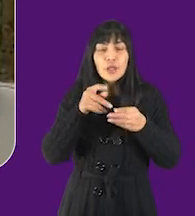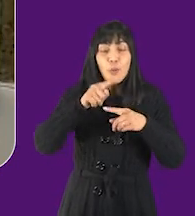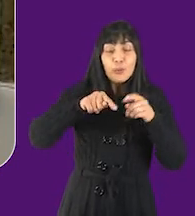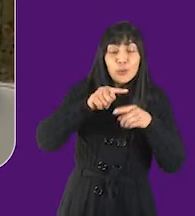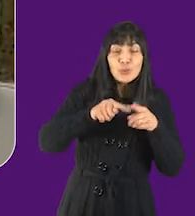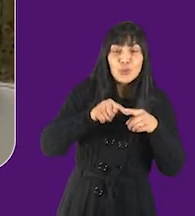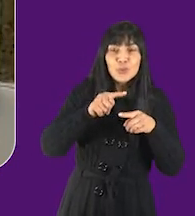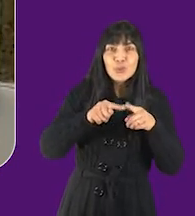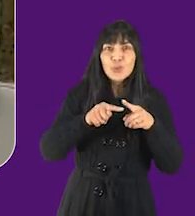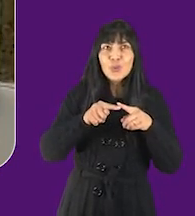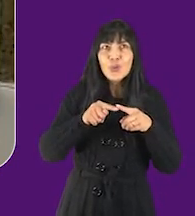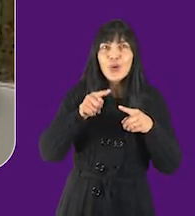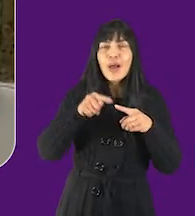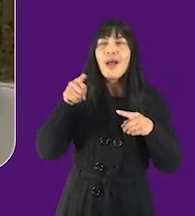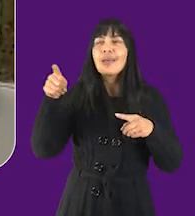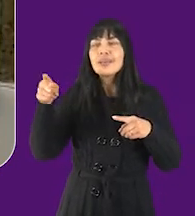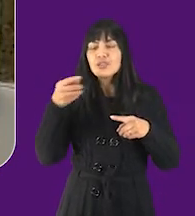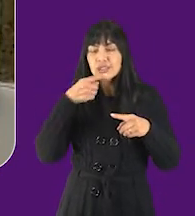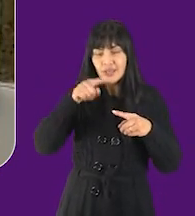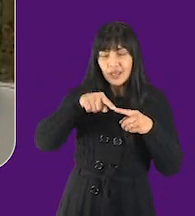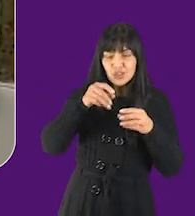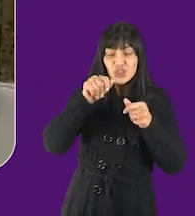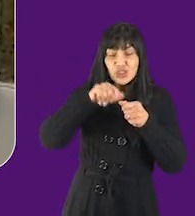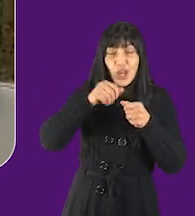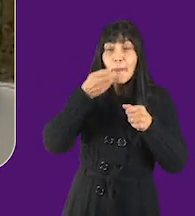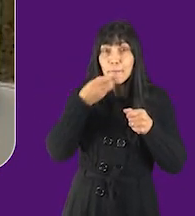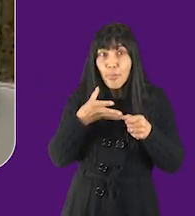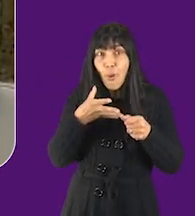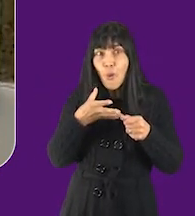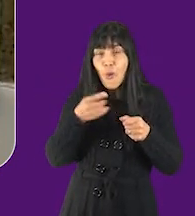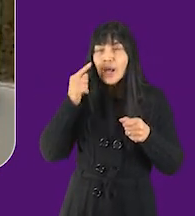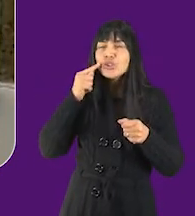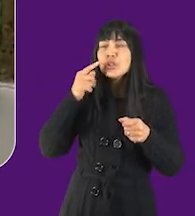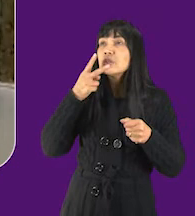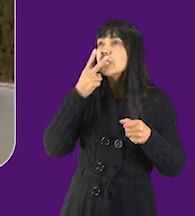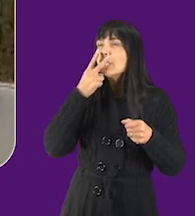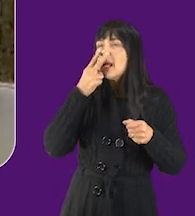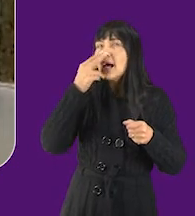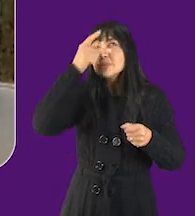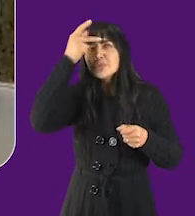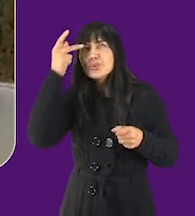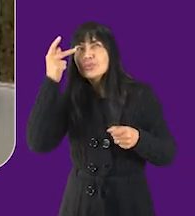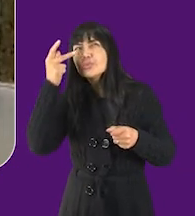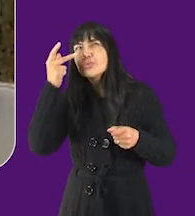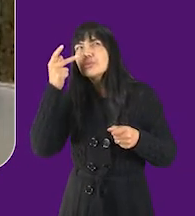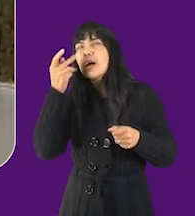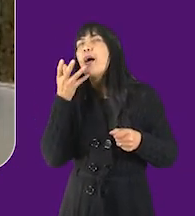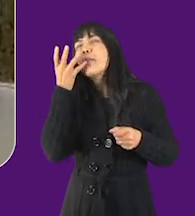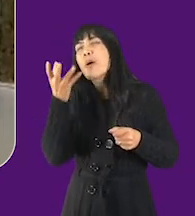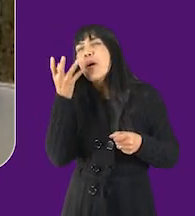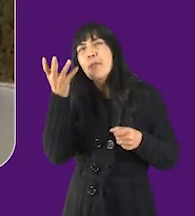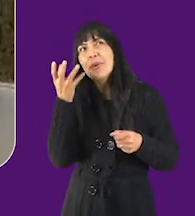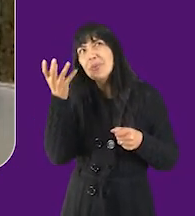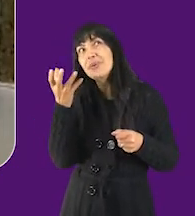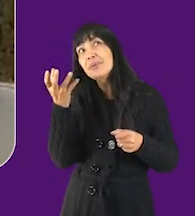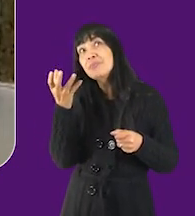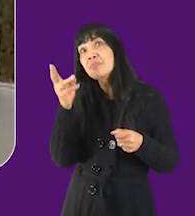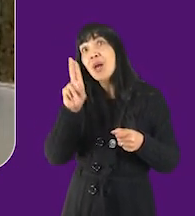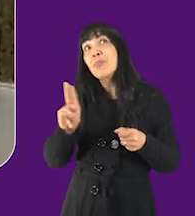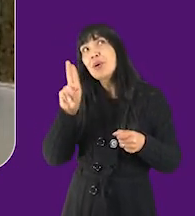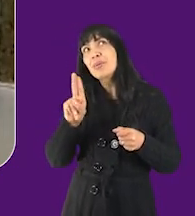invés de criar produtos em que você é muito bom naquilo que você faz e achando que todo mundo vai usar o seu produto.